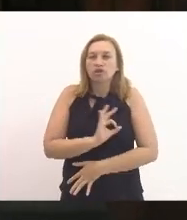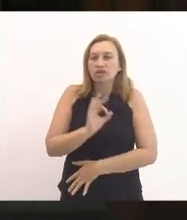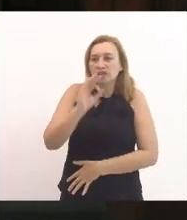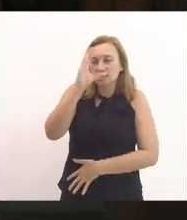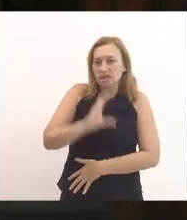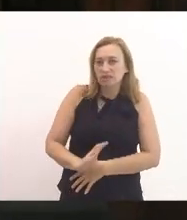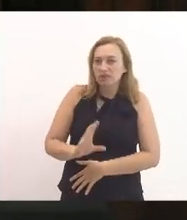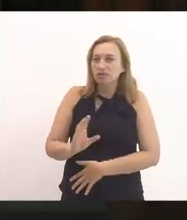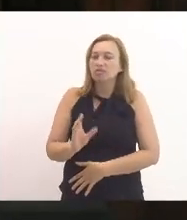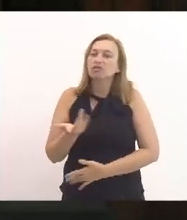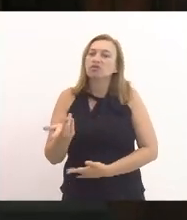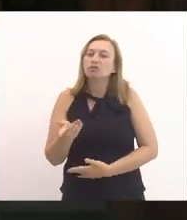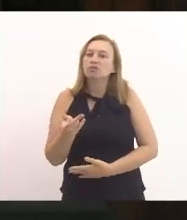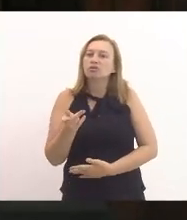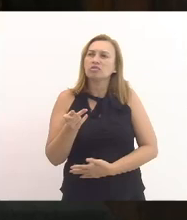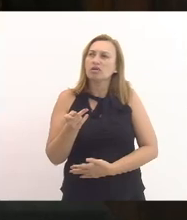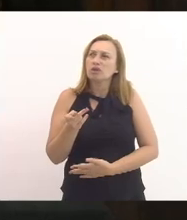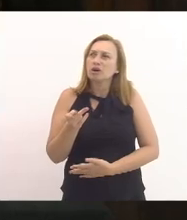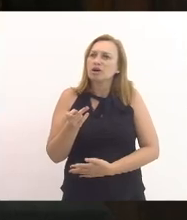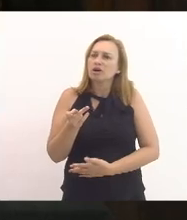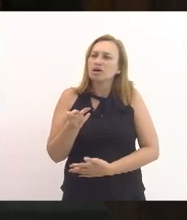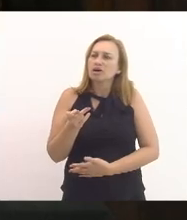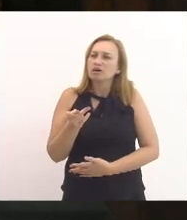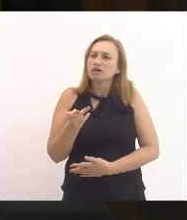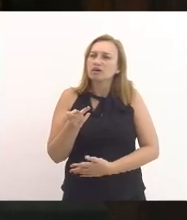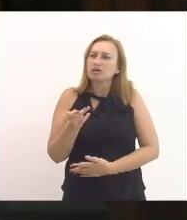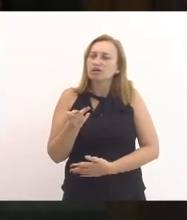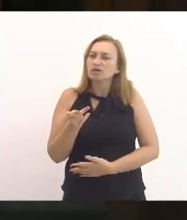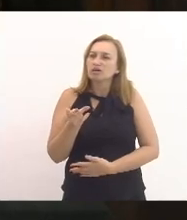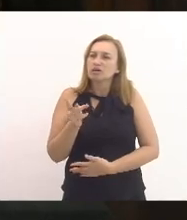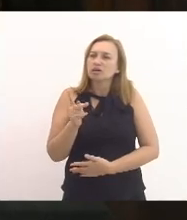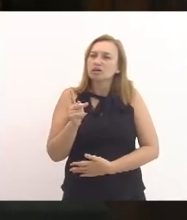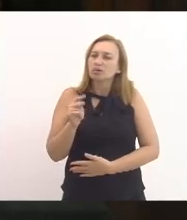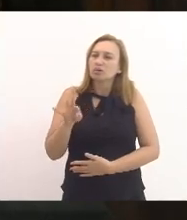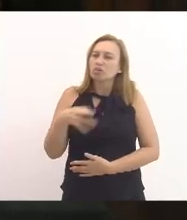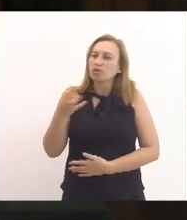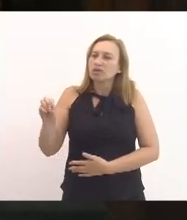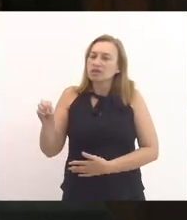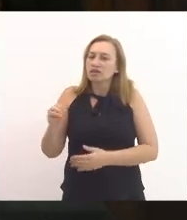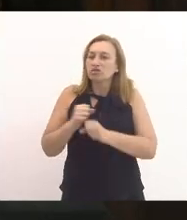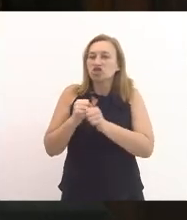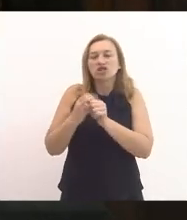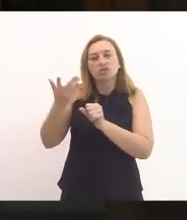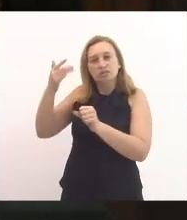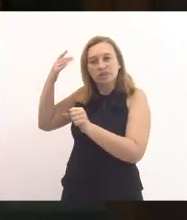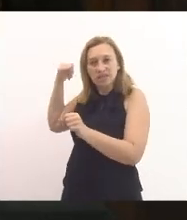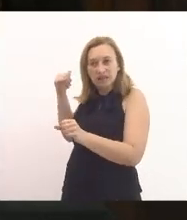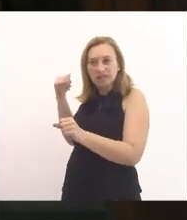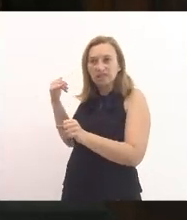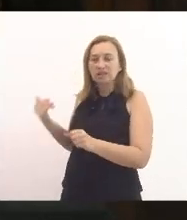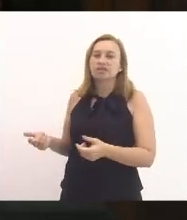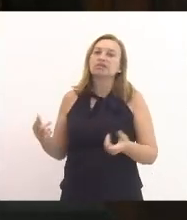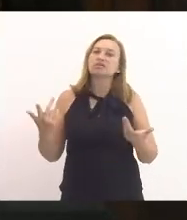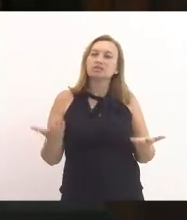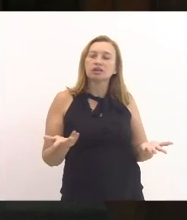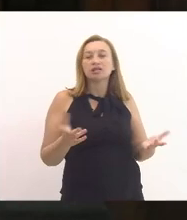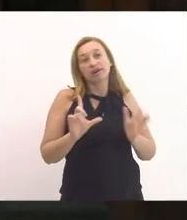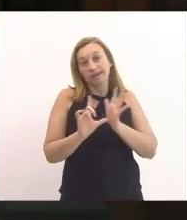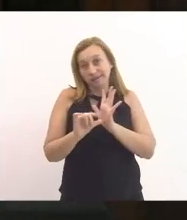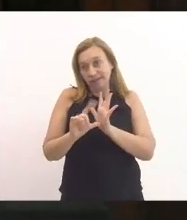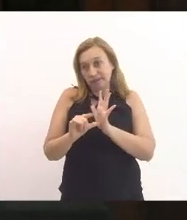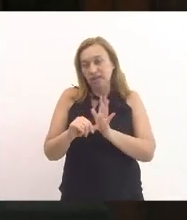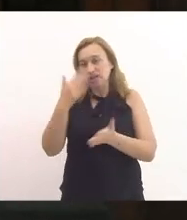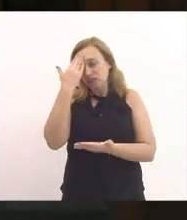tratando aí de é de promoções de anos atrás né além de estarem